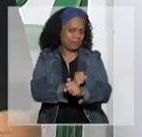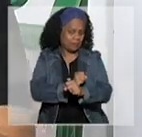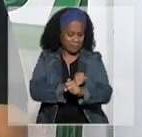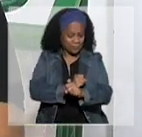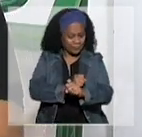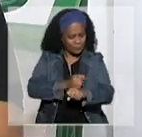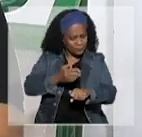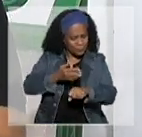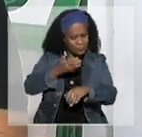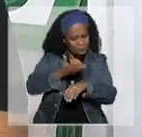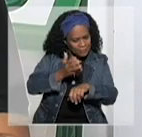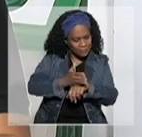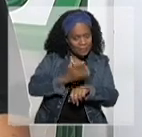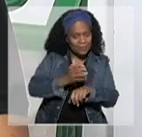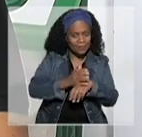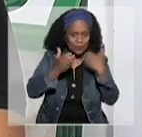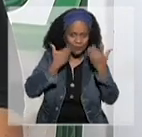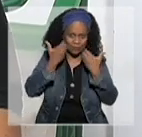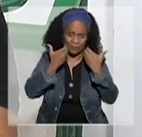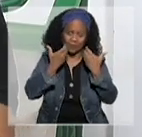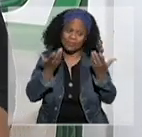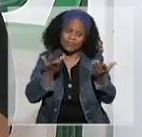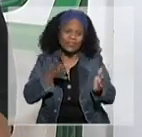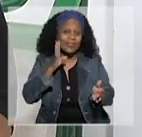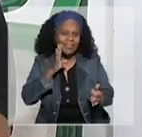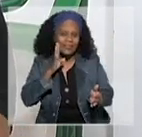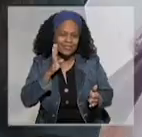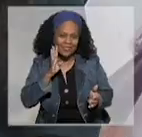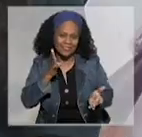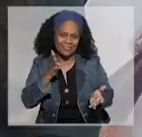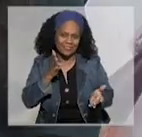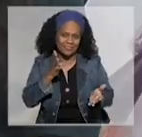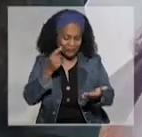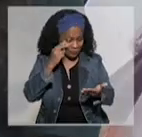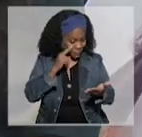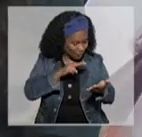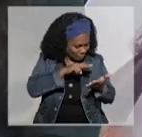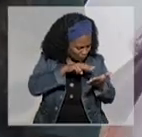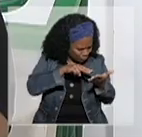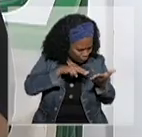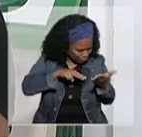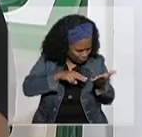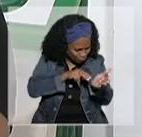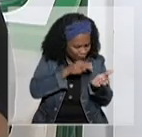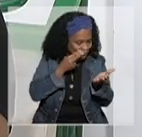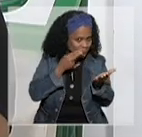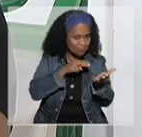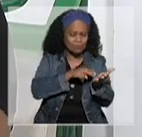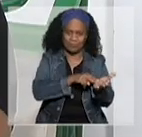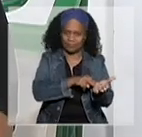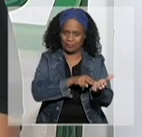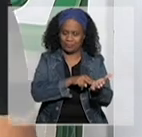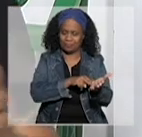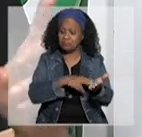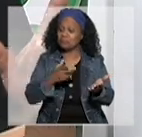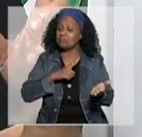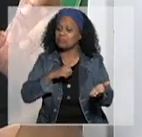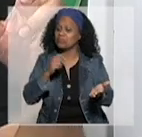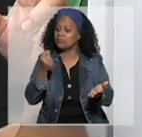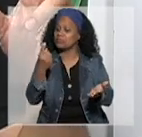bastante. Então, isso é uma coisa muito legal da gente perceber. Isso é espetacular, é incrível. É espetacular. Está em quantas escolas?